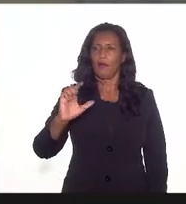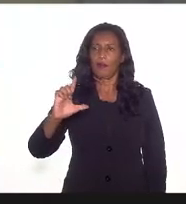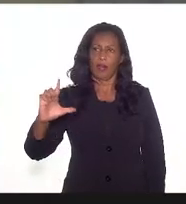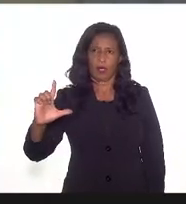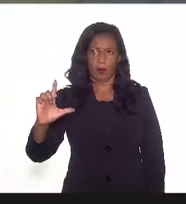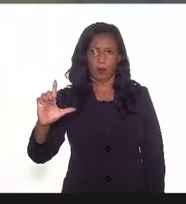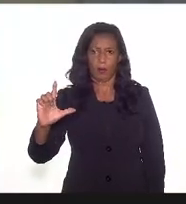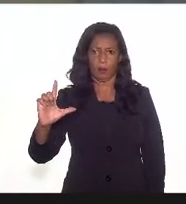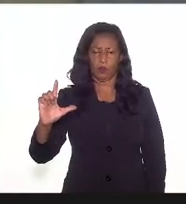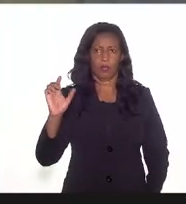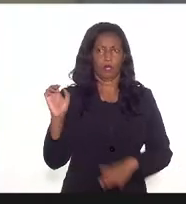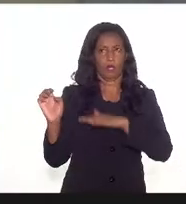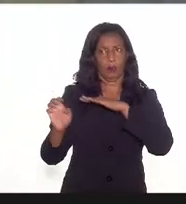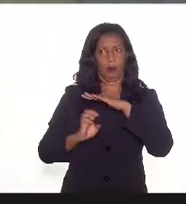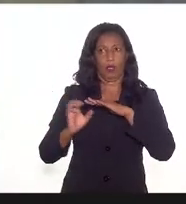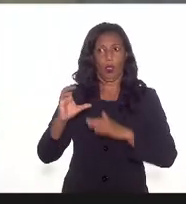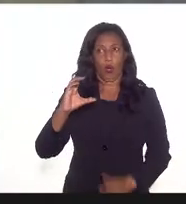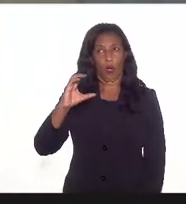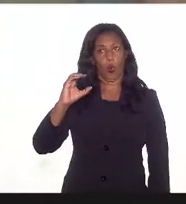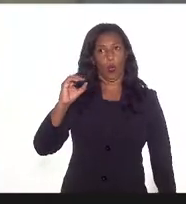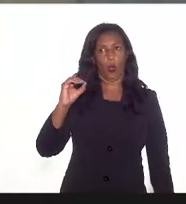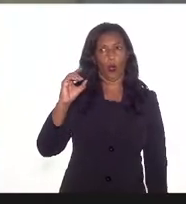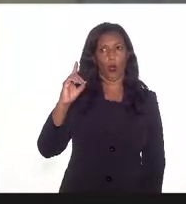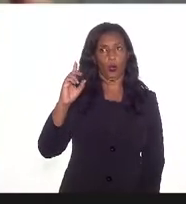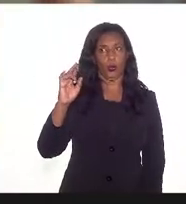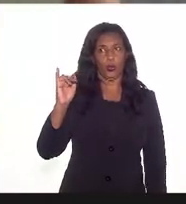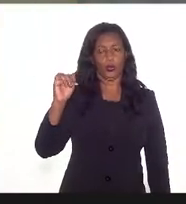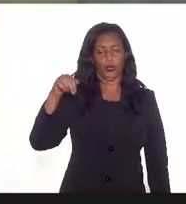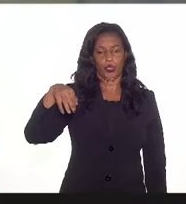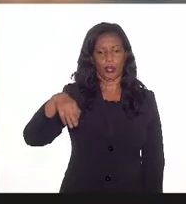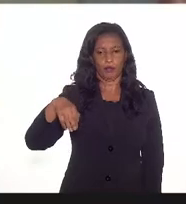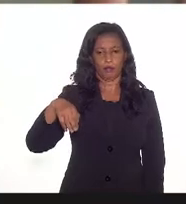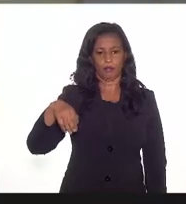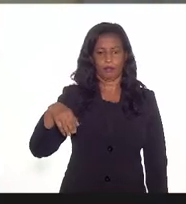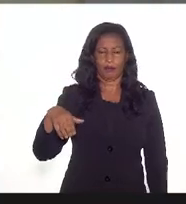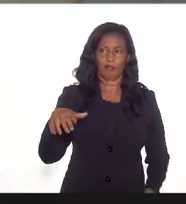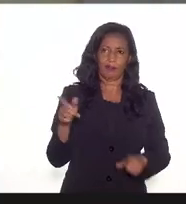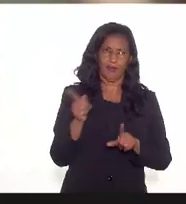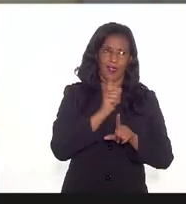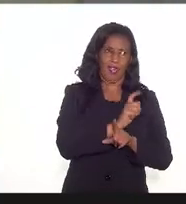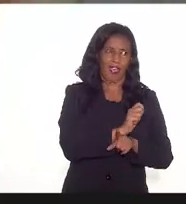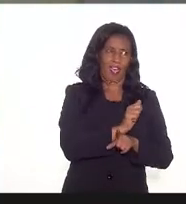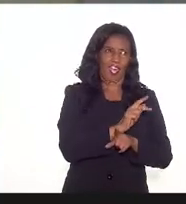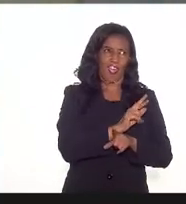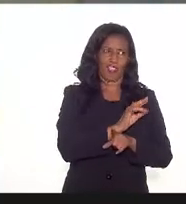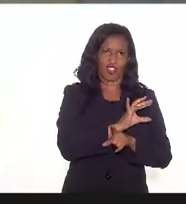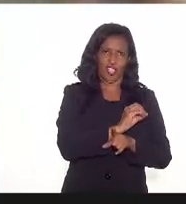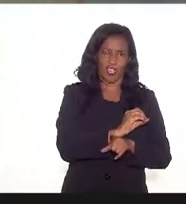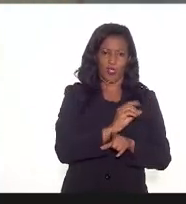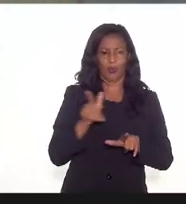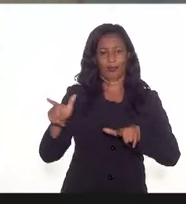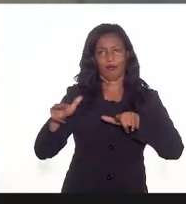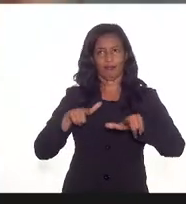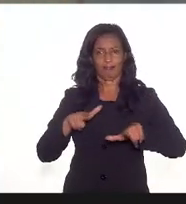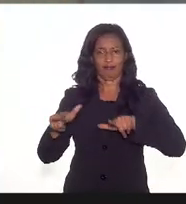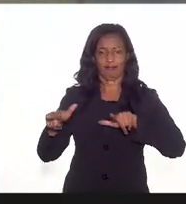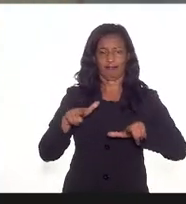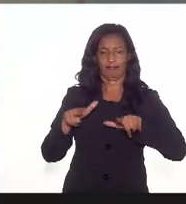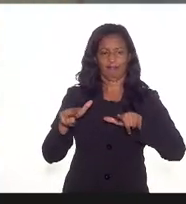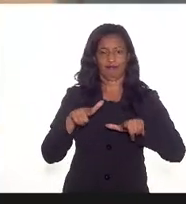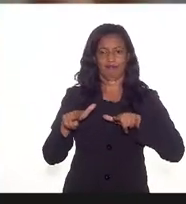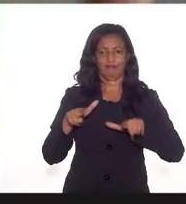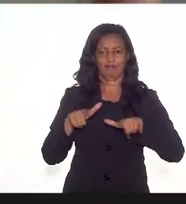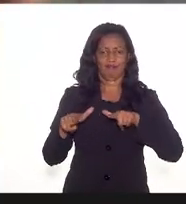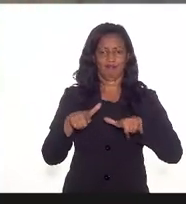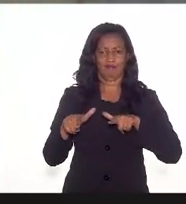gente ouvir os dois segmentos. Visto que CODIM e AGRIO trabalham,